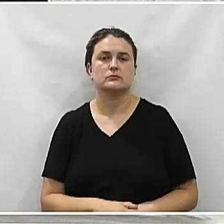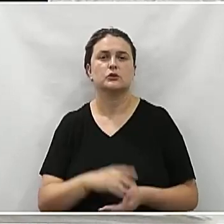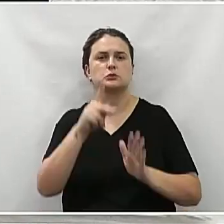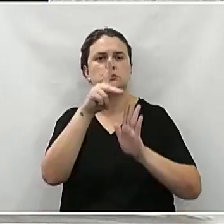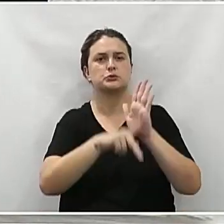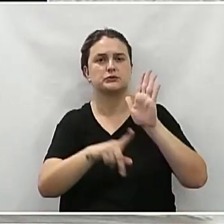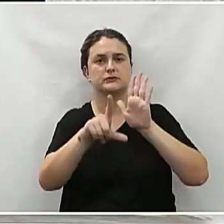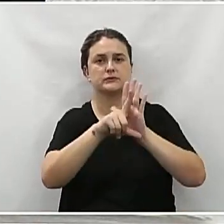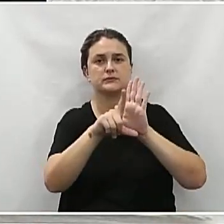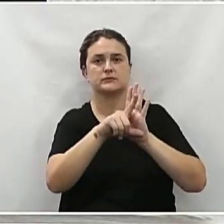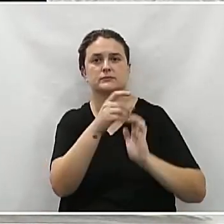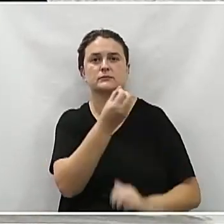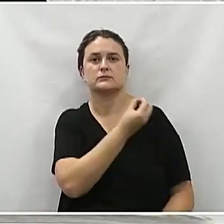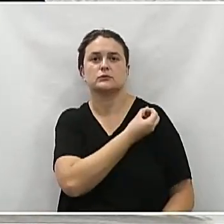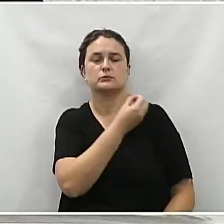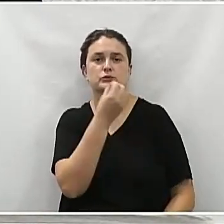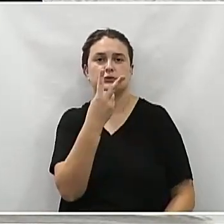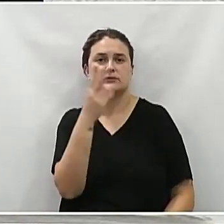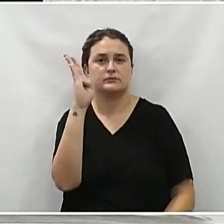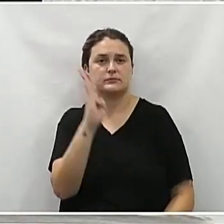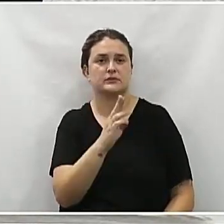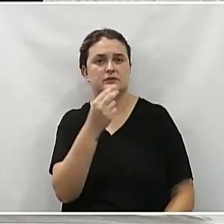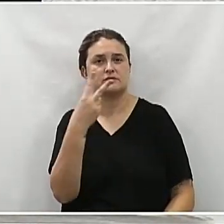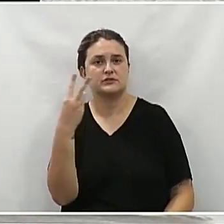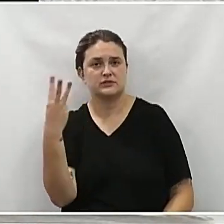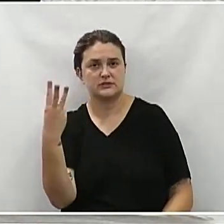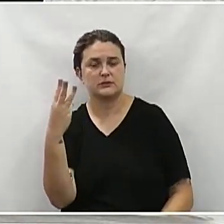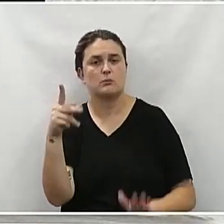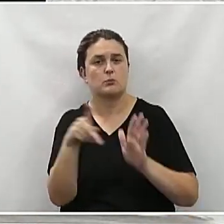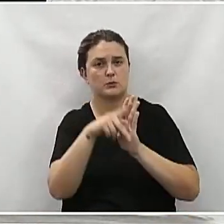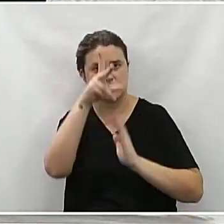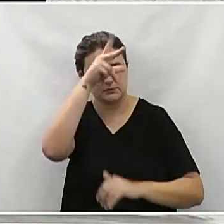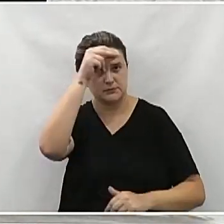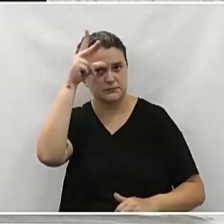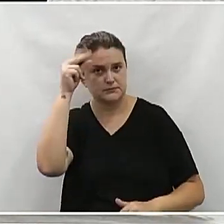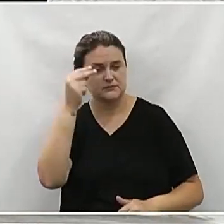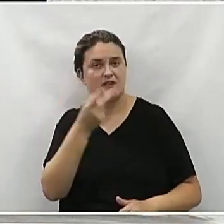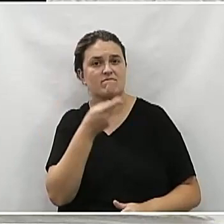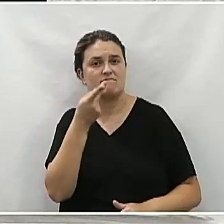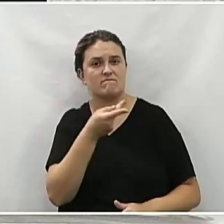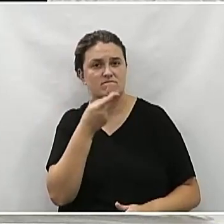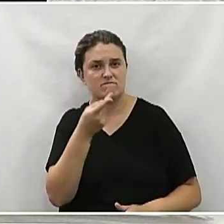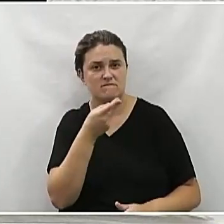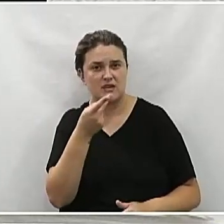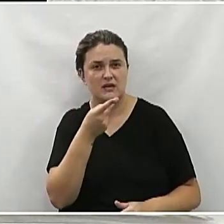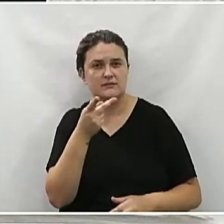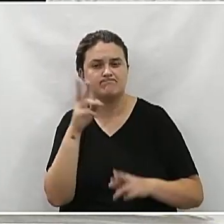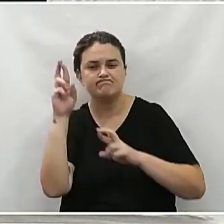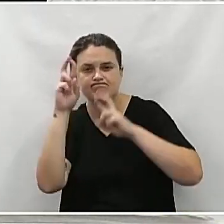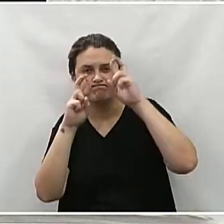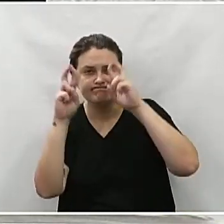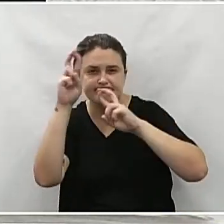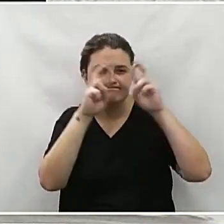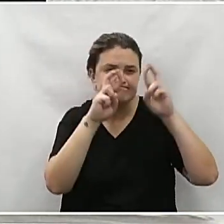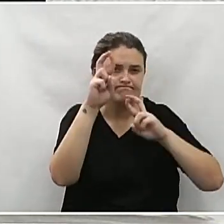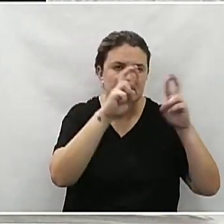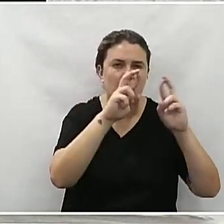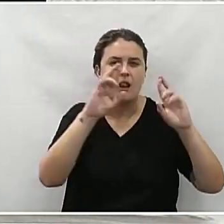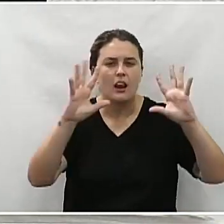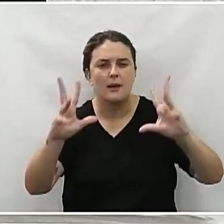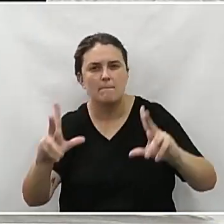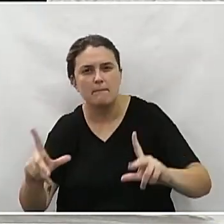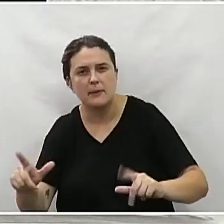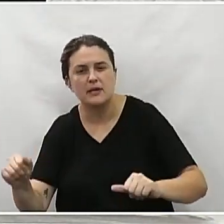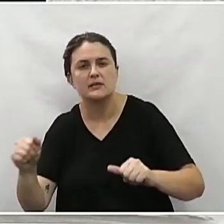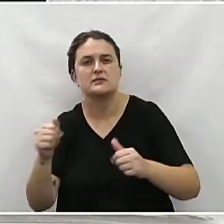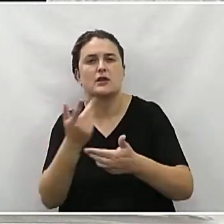Projeto de lei ordinária, número 2 de 2023, do Executivo. Dispõe sobre a inspeção sanitária dos produtos